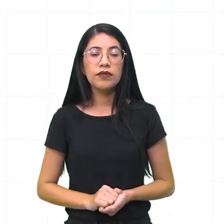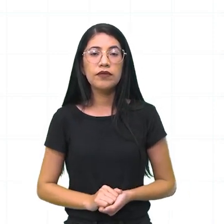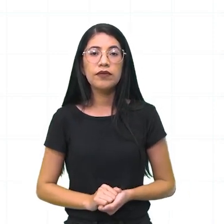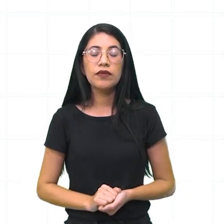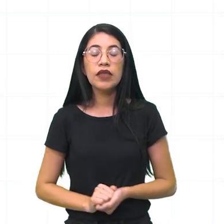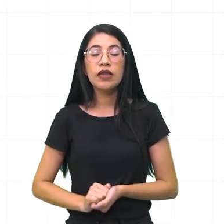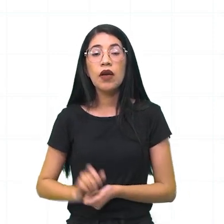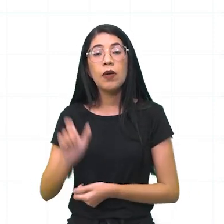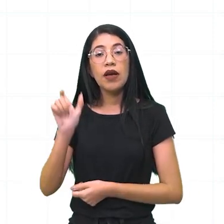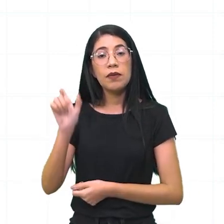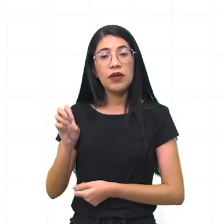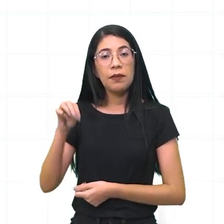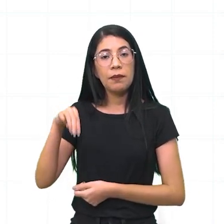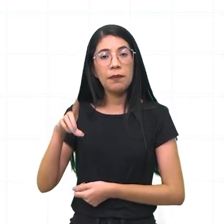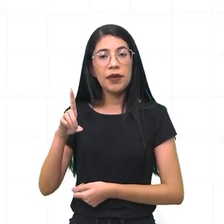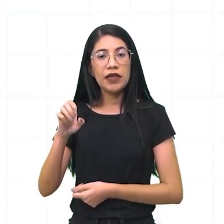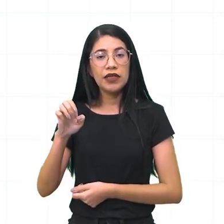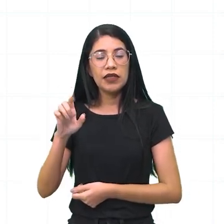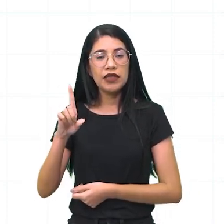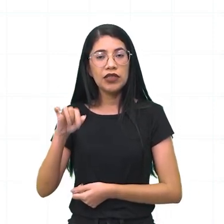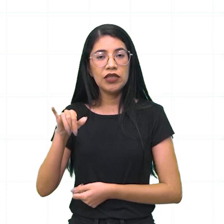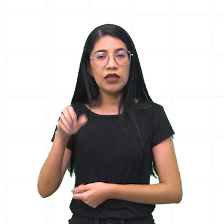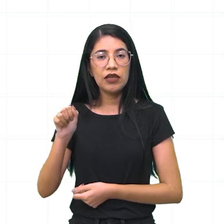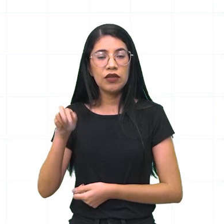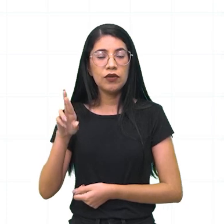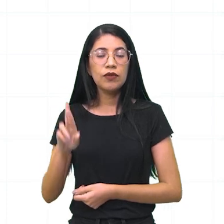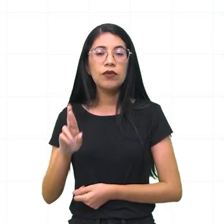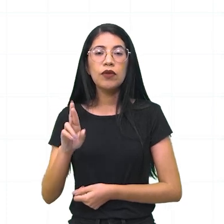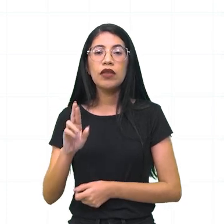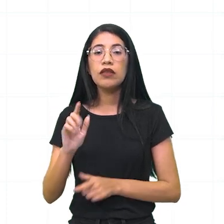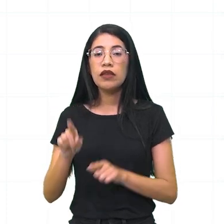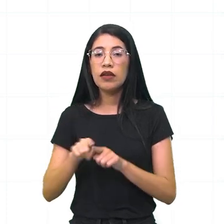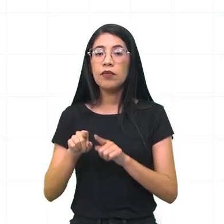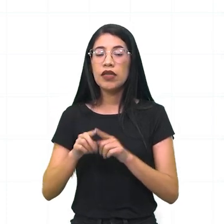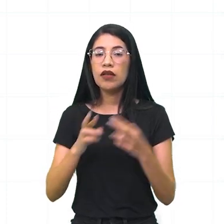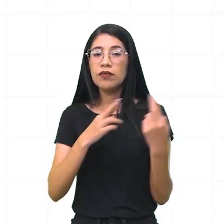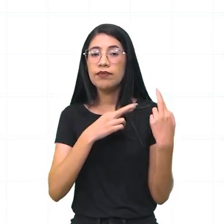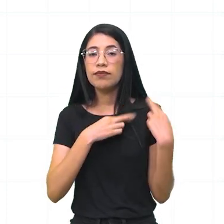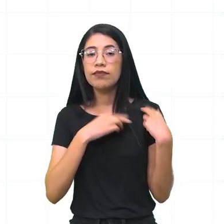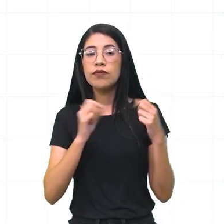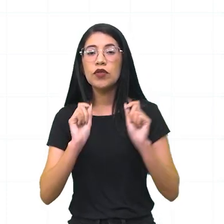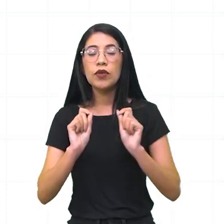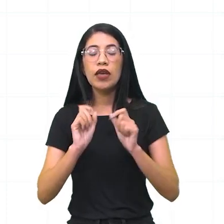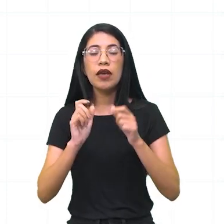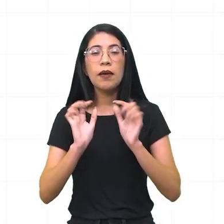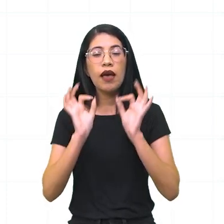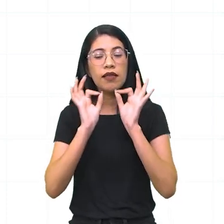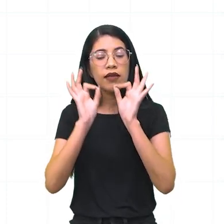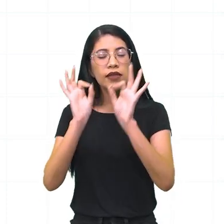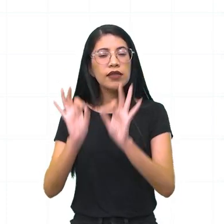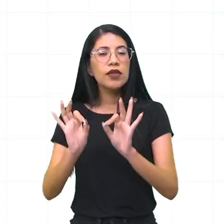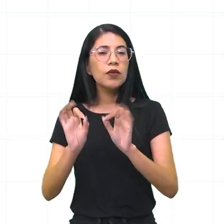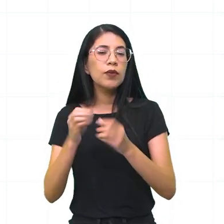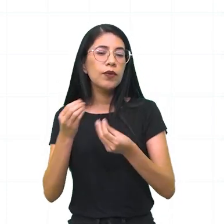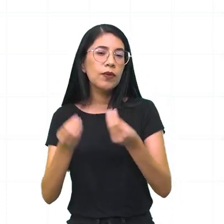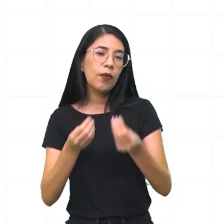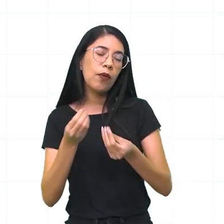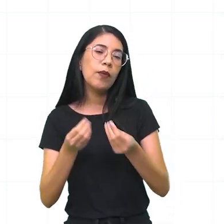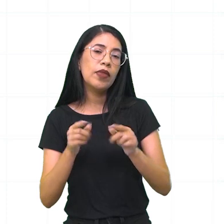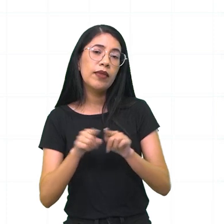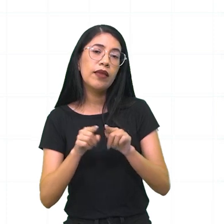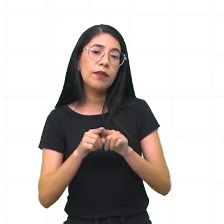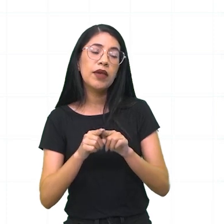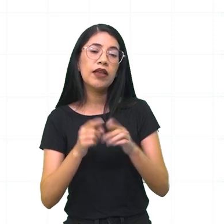O mediador, então, ele tem, né, essa função, né, de observar o que foi mais, que chamou mais atenção e